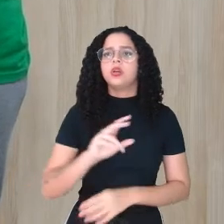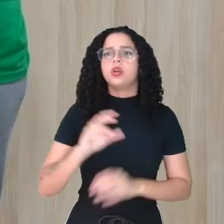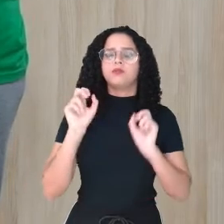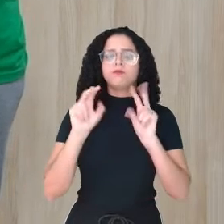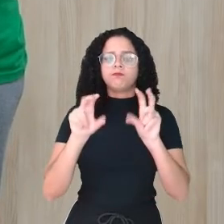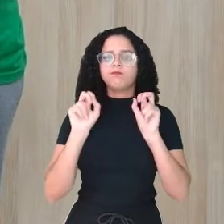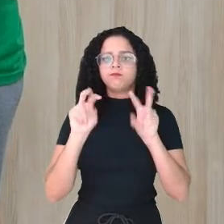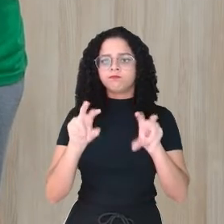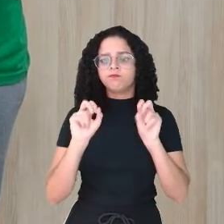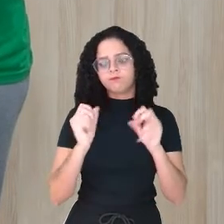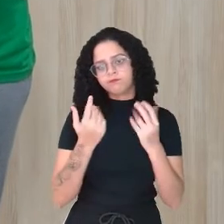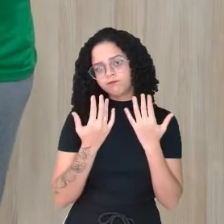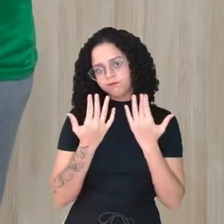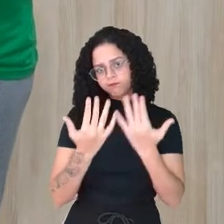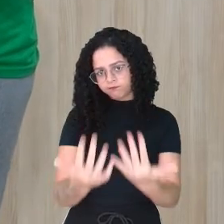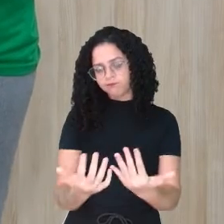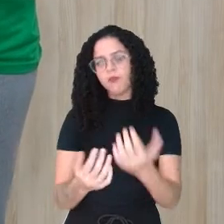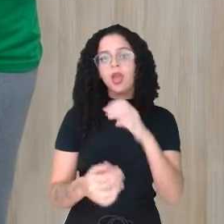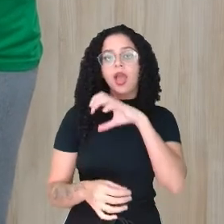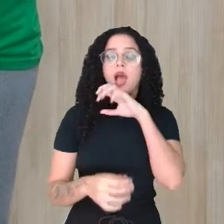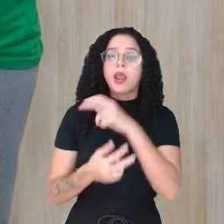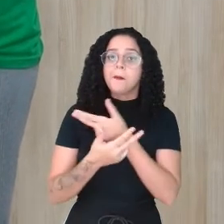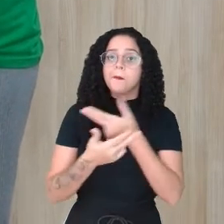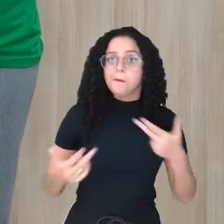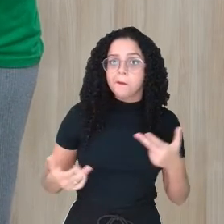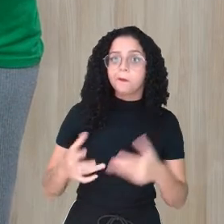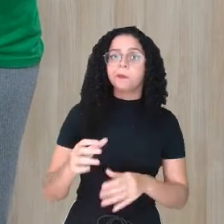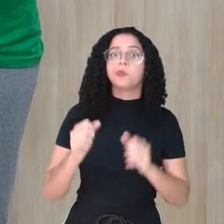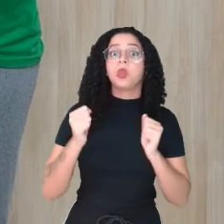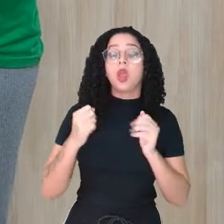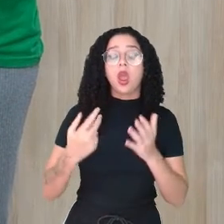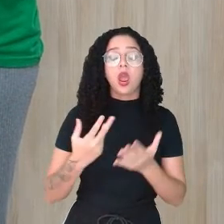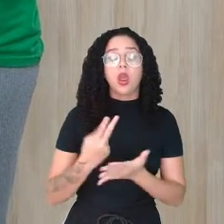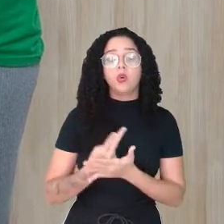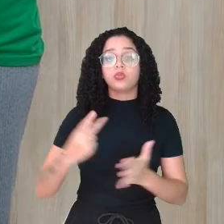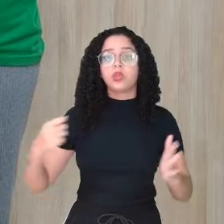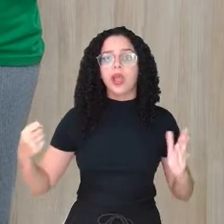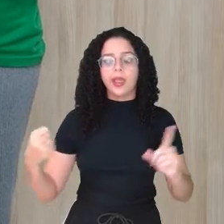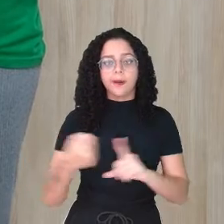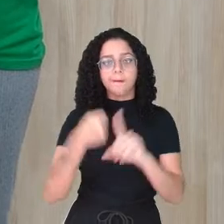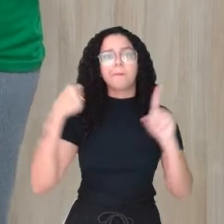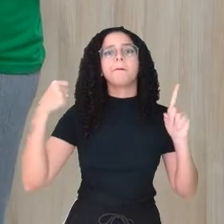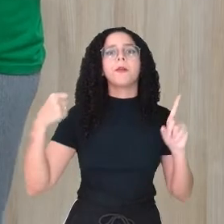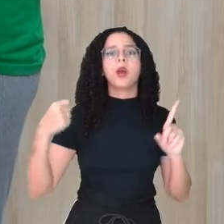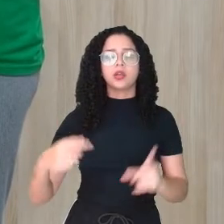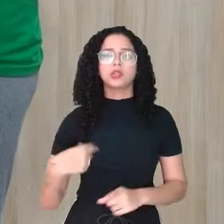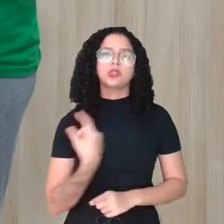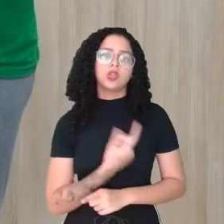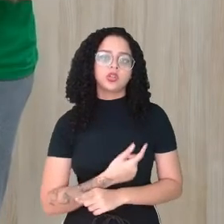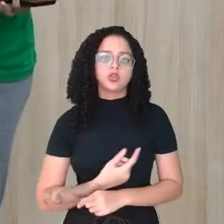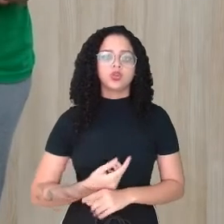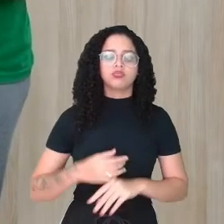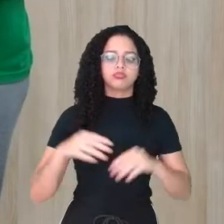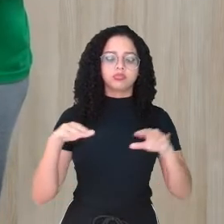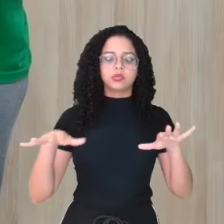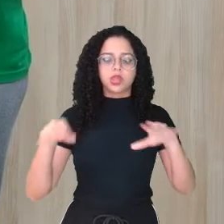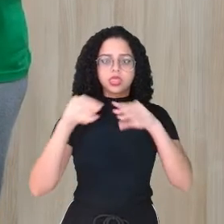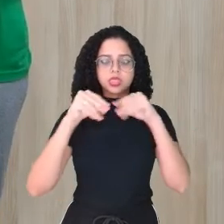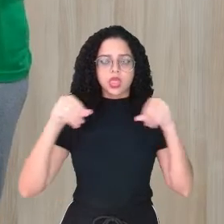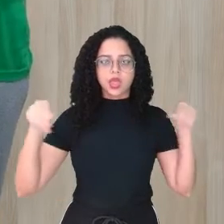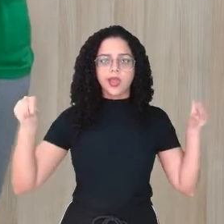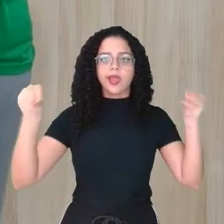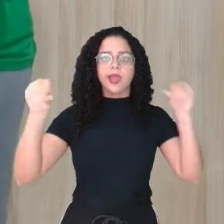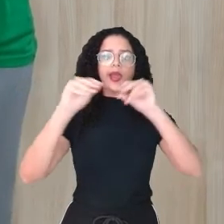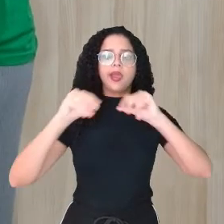agrotóxicos, alimentos transgênicos, e tudo isso causa impacto, né? Causa impacto no nosso solo, como a